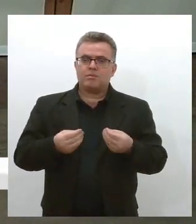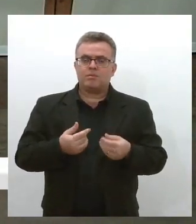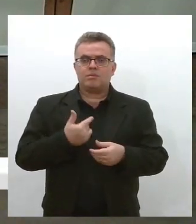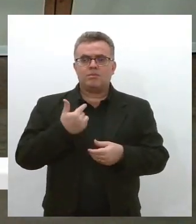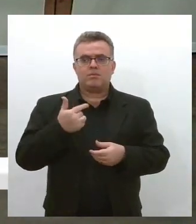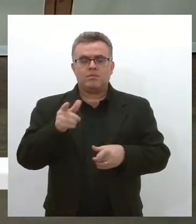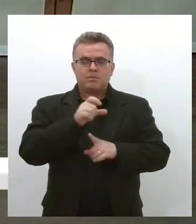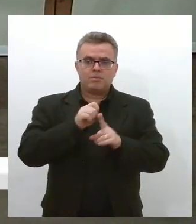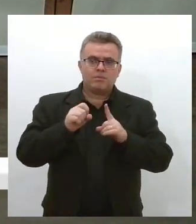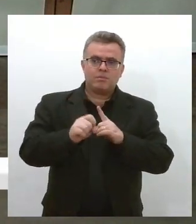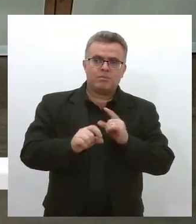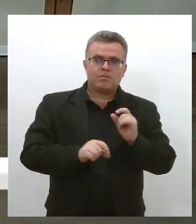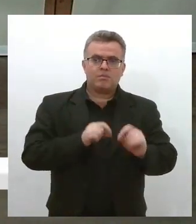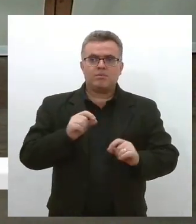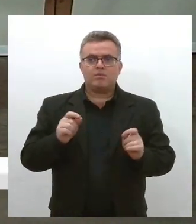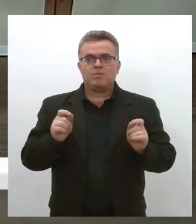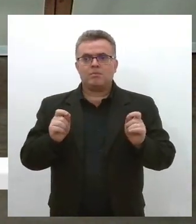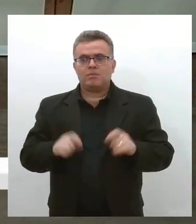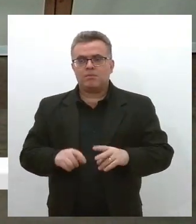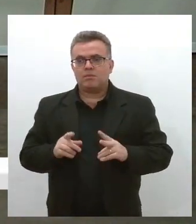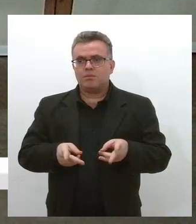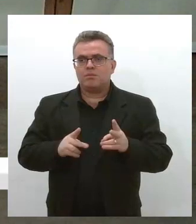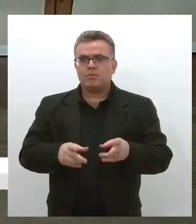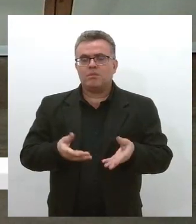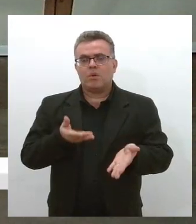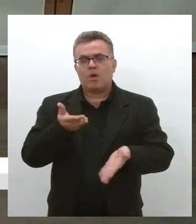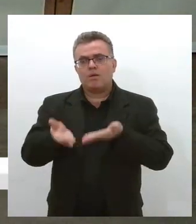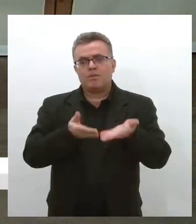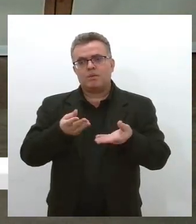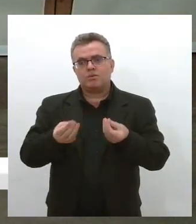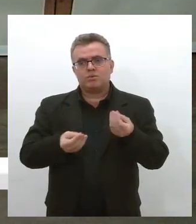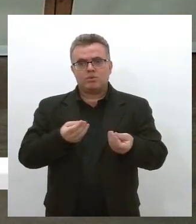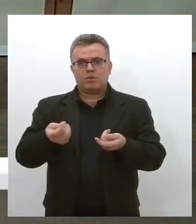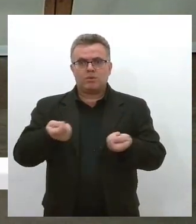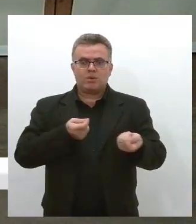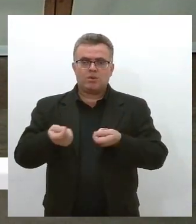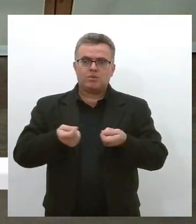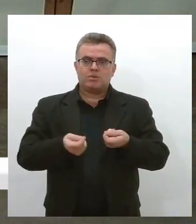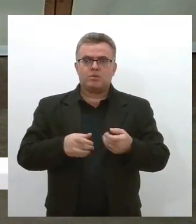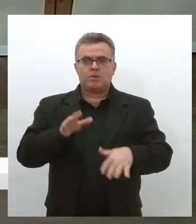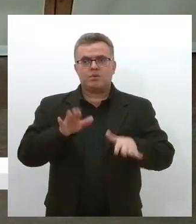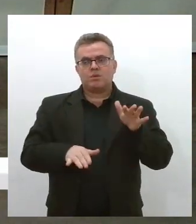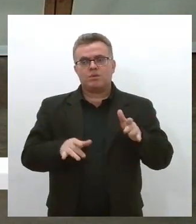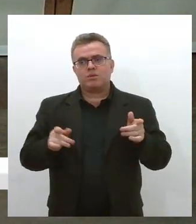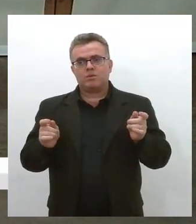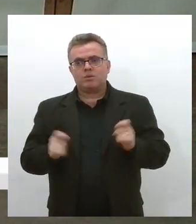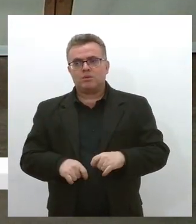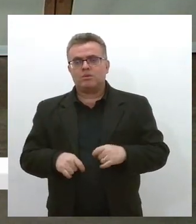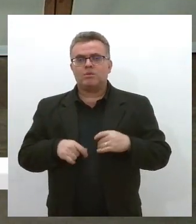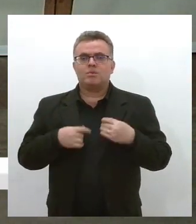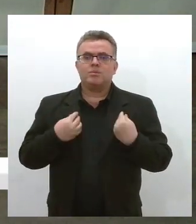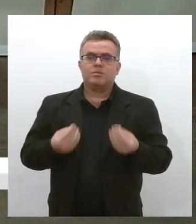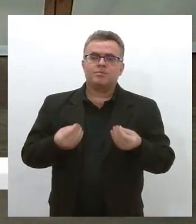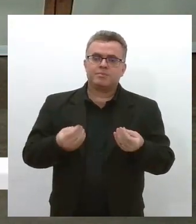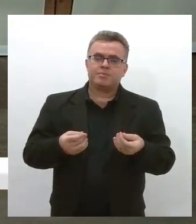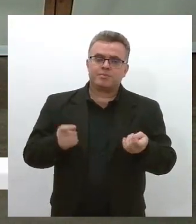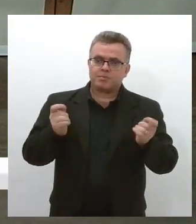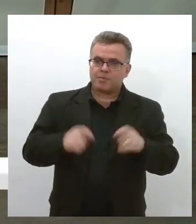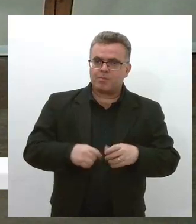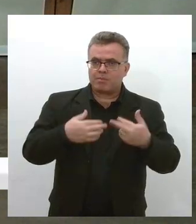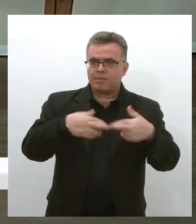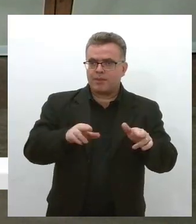sociedades e como outras sociedades lidam com isso, que talvez seja, né, há formas de fazer isso de um jeito